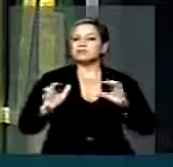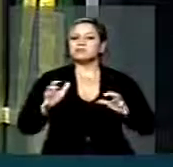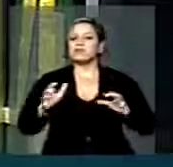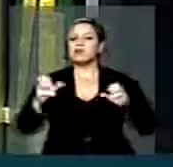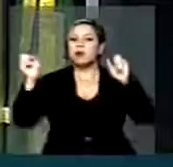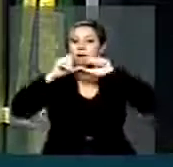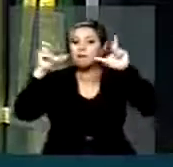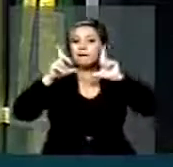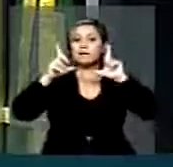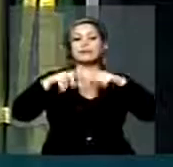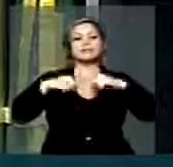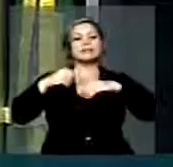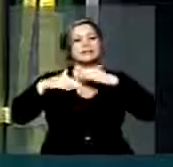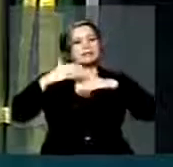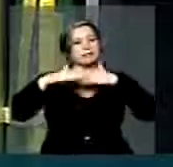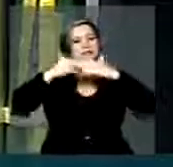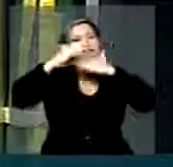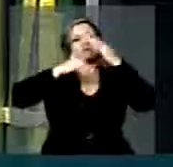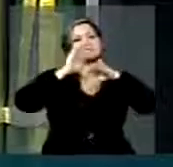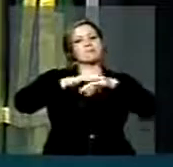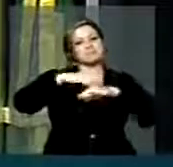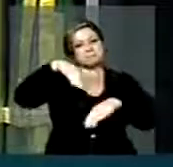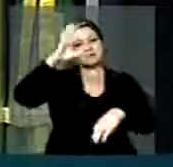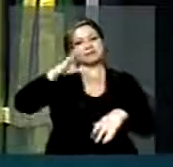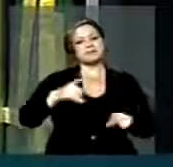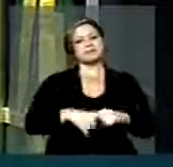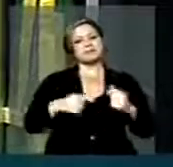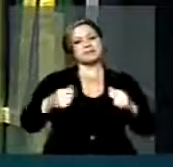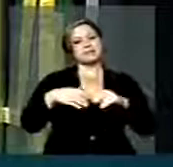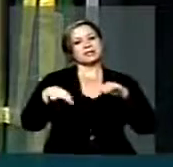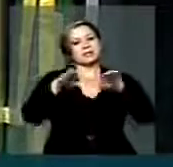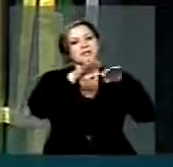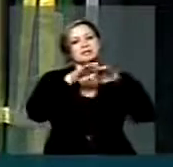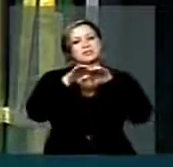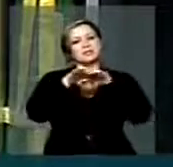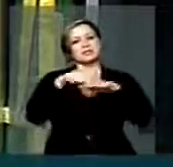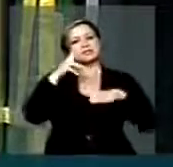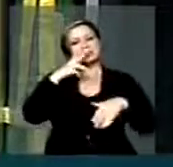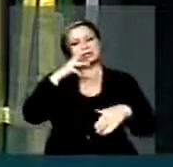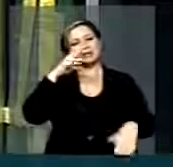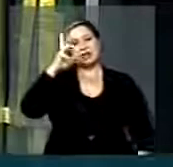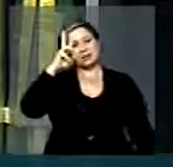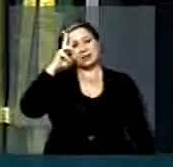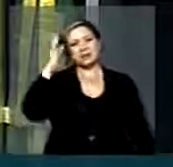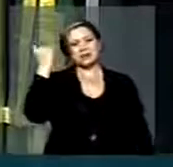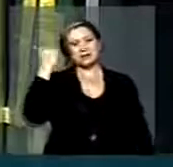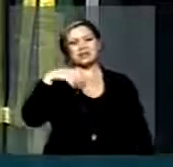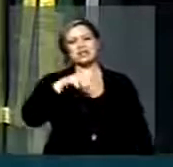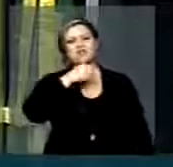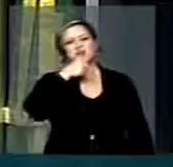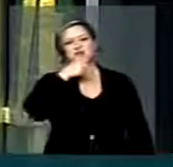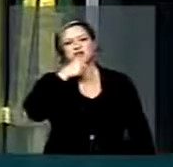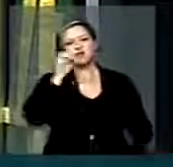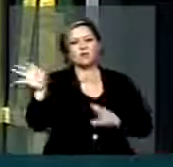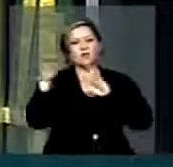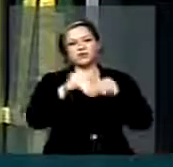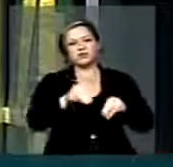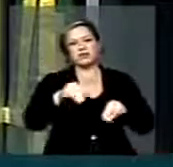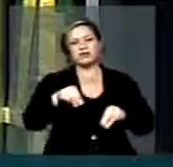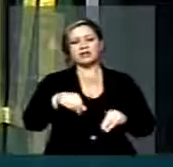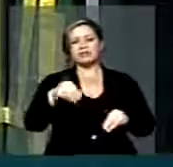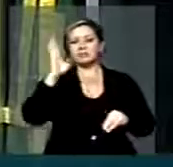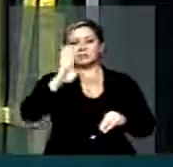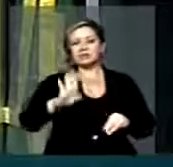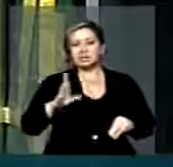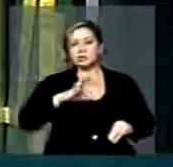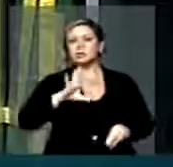tem jeito, o Brasil pode ser muito mais. Nós devemos estar à altura dos nossos avós, que imigraram, e dos nossos pais que